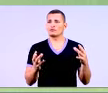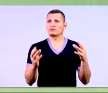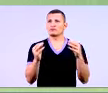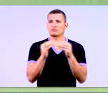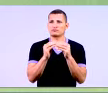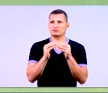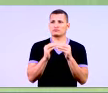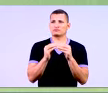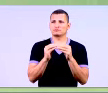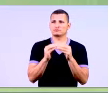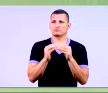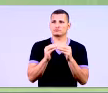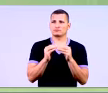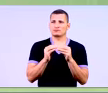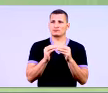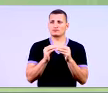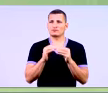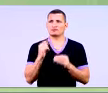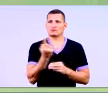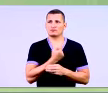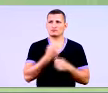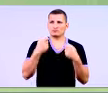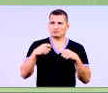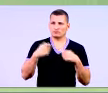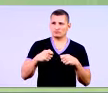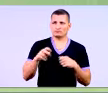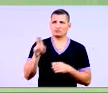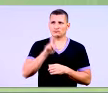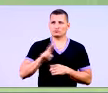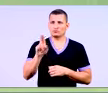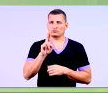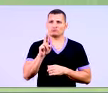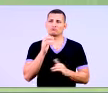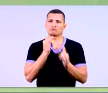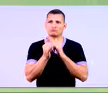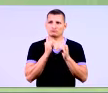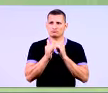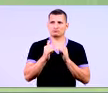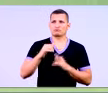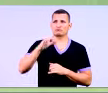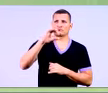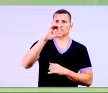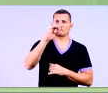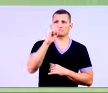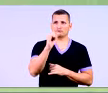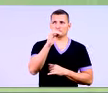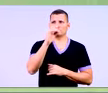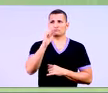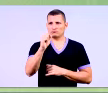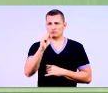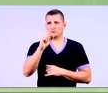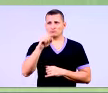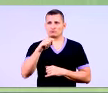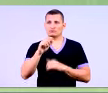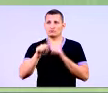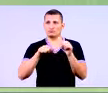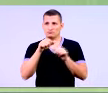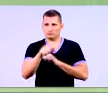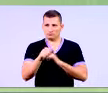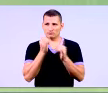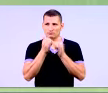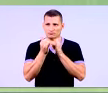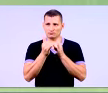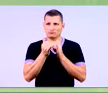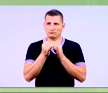é necessidade de uso de uma informação o dado ele é transformar a informação partiu muito do processamento